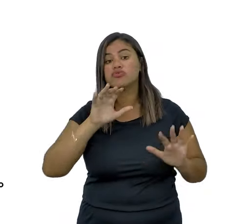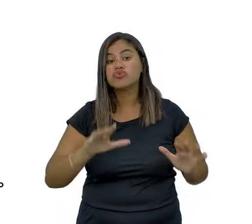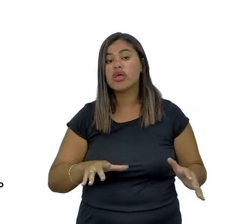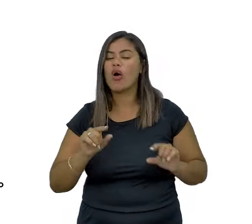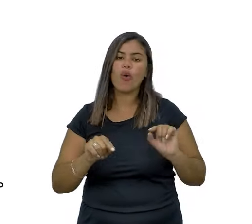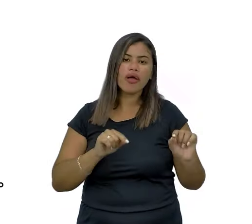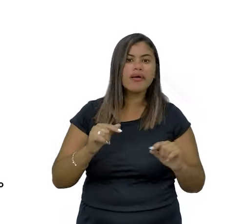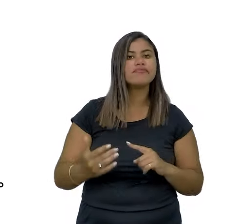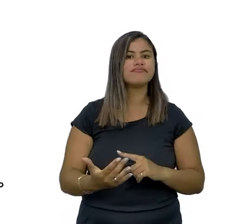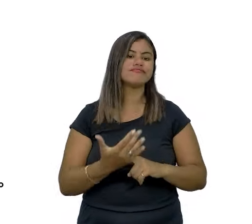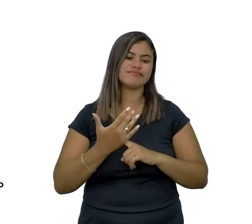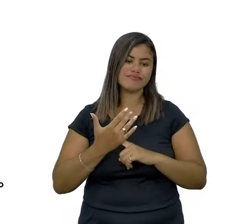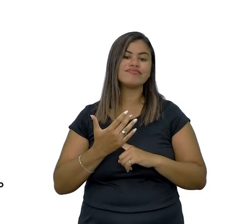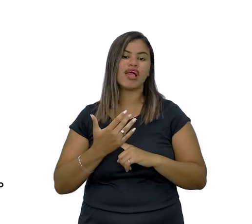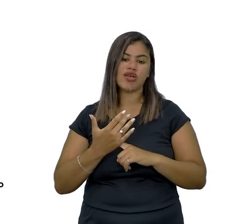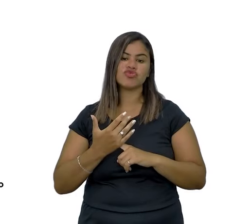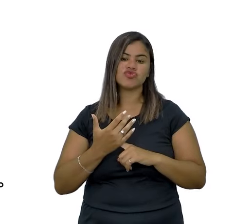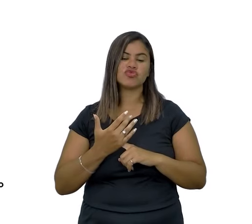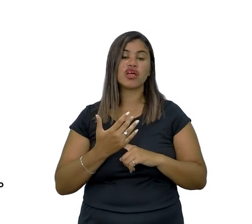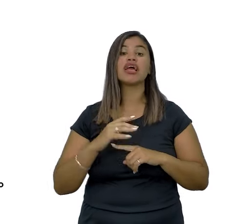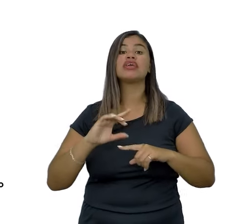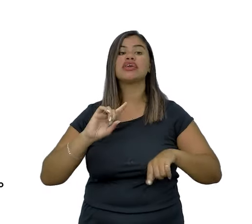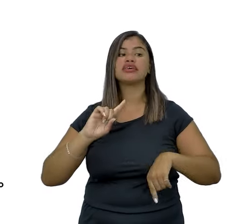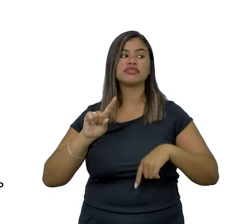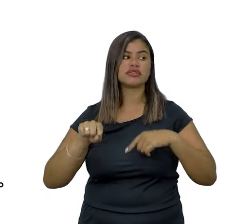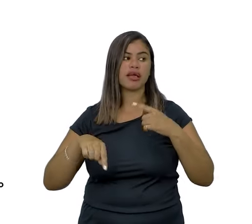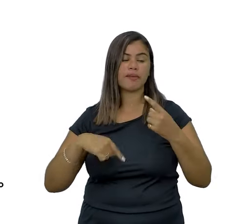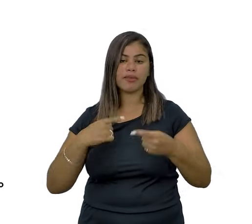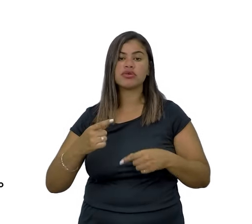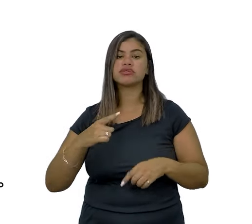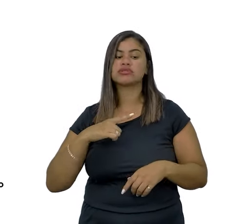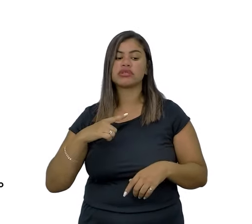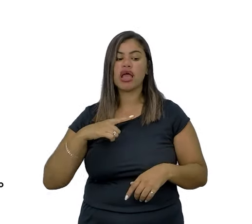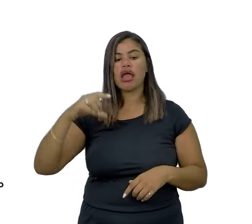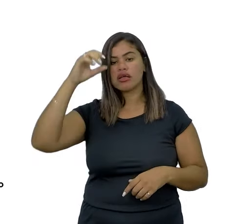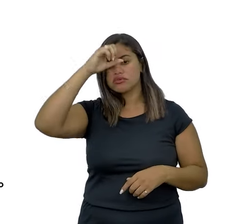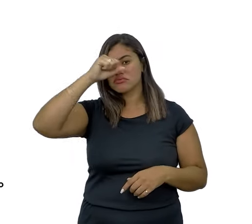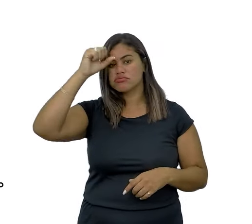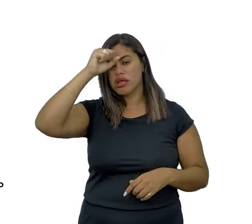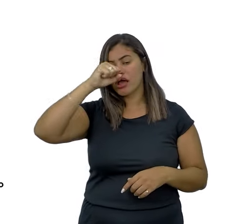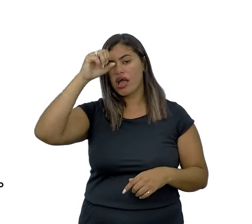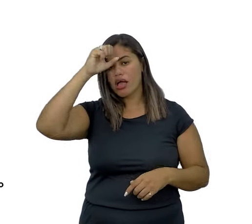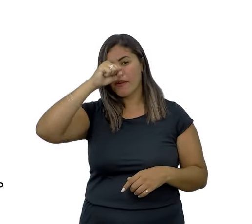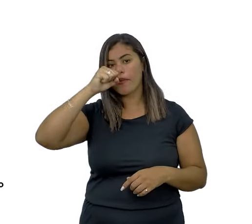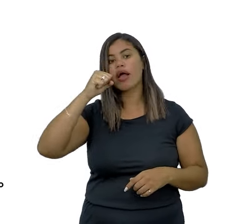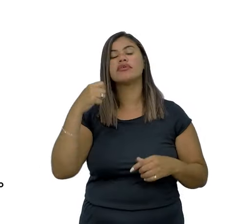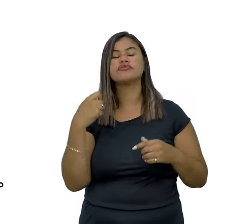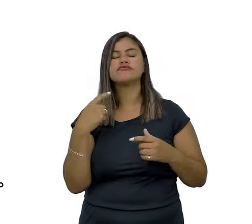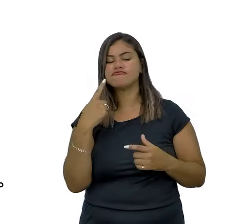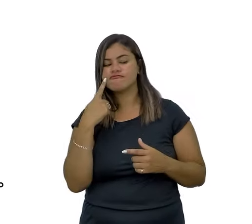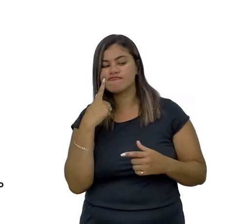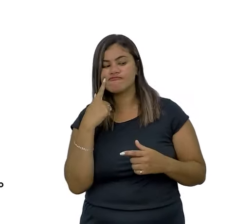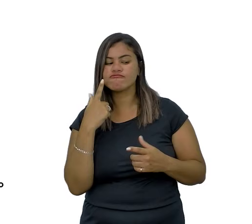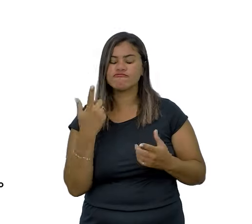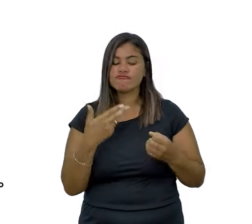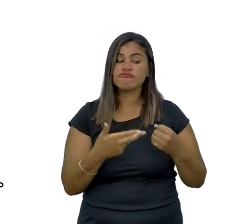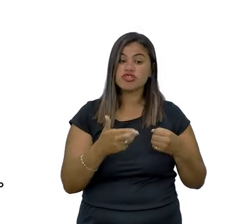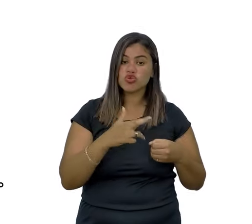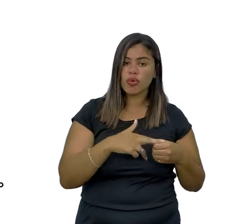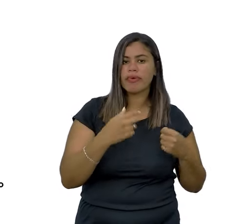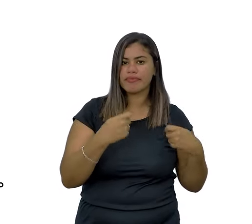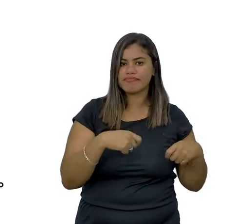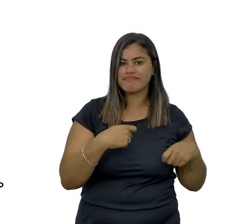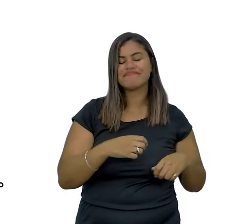gente possa levantar aquelas aprendizagens que merecem aí uma retomada. Em